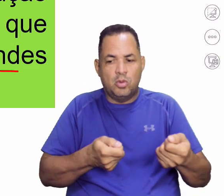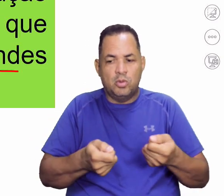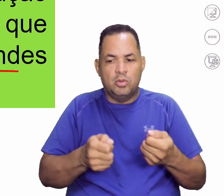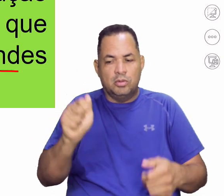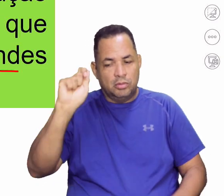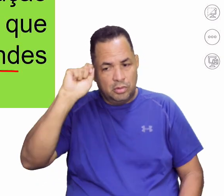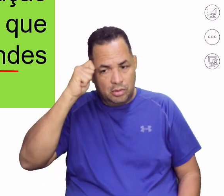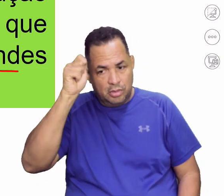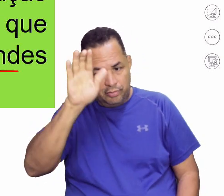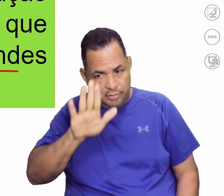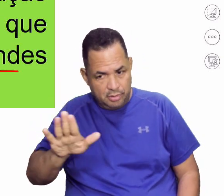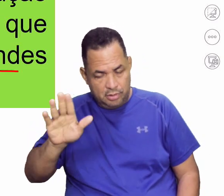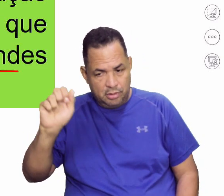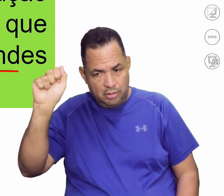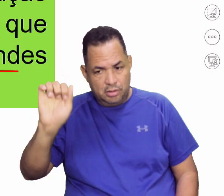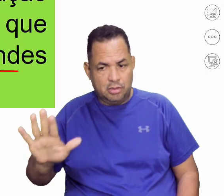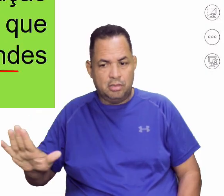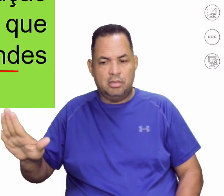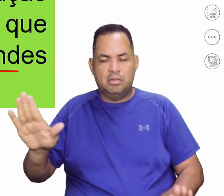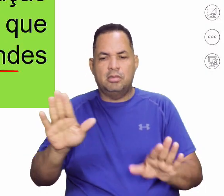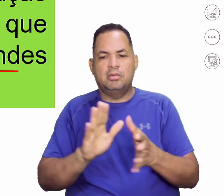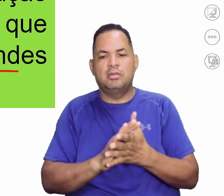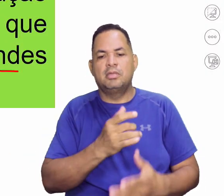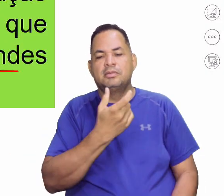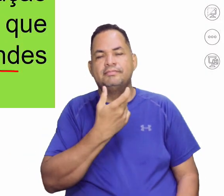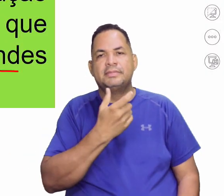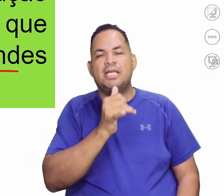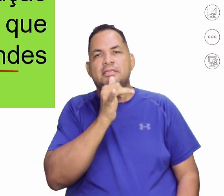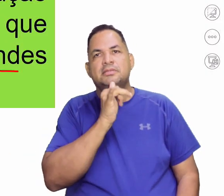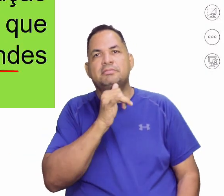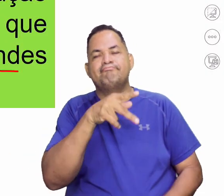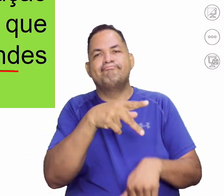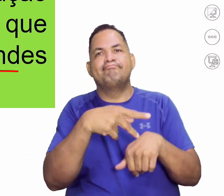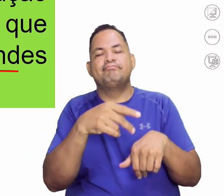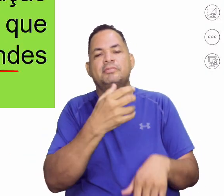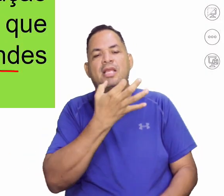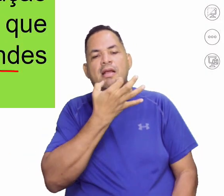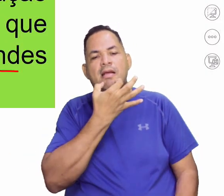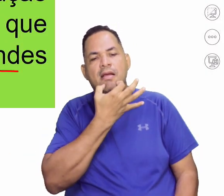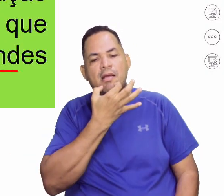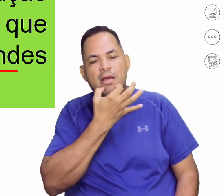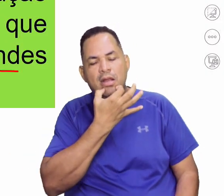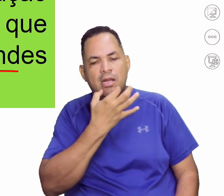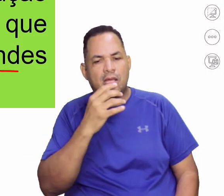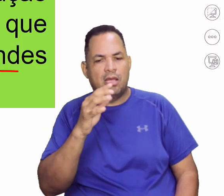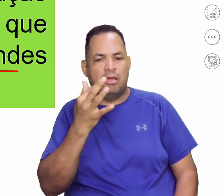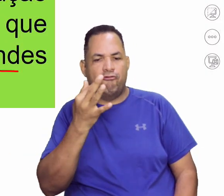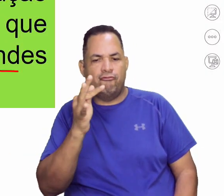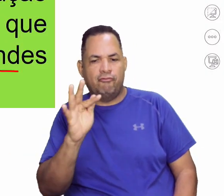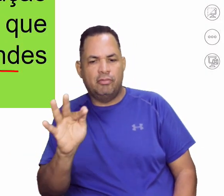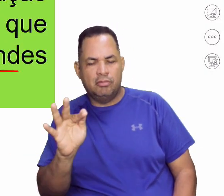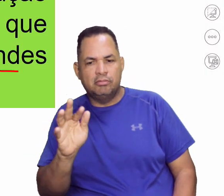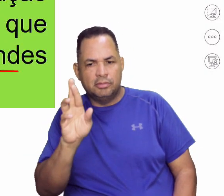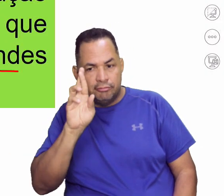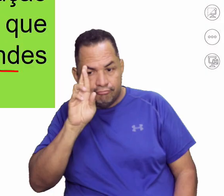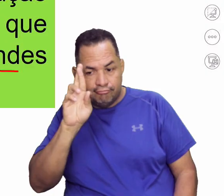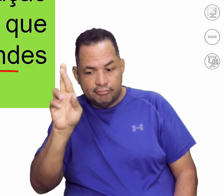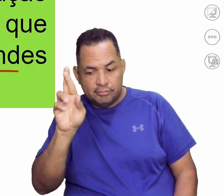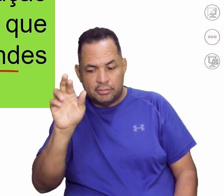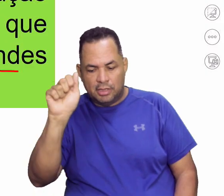exemplo, pessoal, Inglaterra e França eram basicamente donas da África